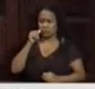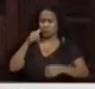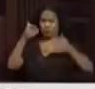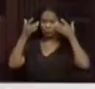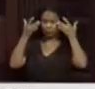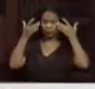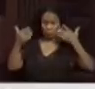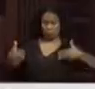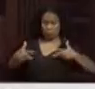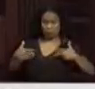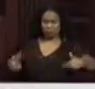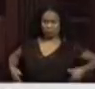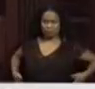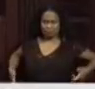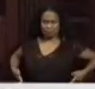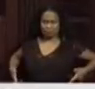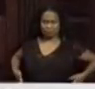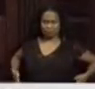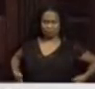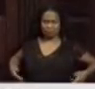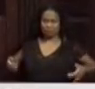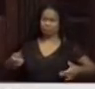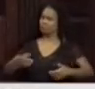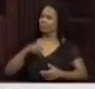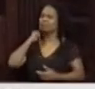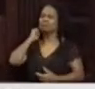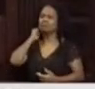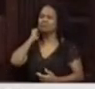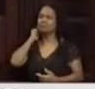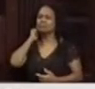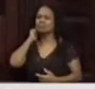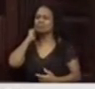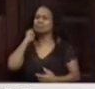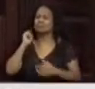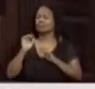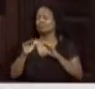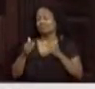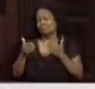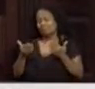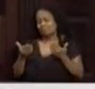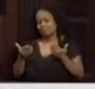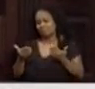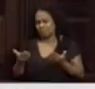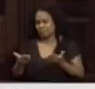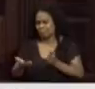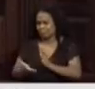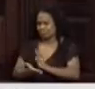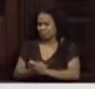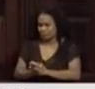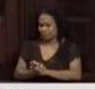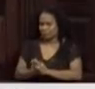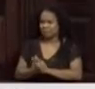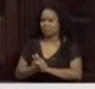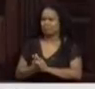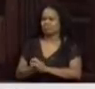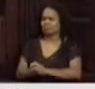quê, desfilariam de burca. Muitos dos senhores lembram desse